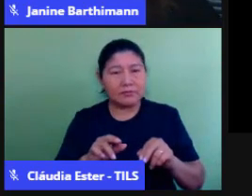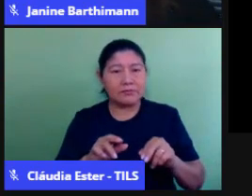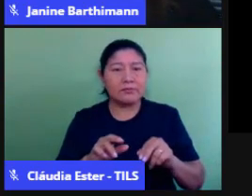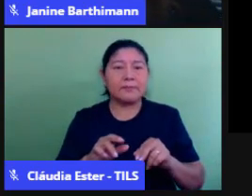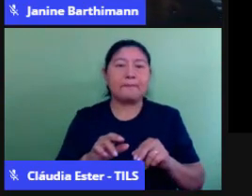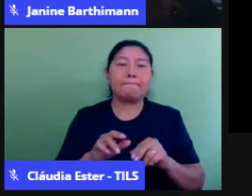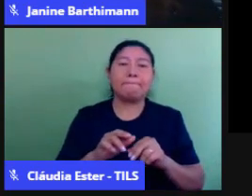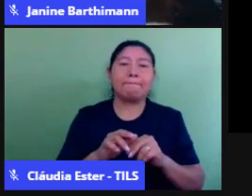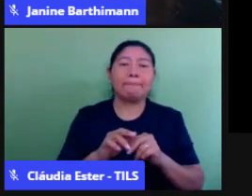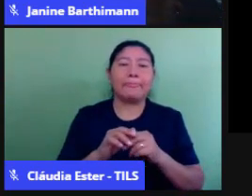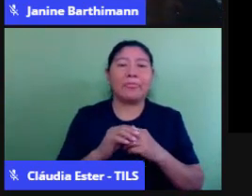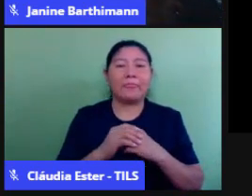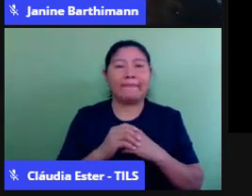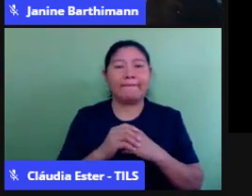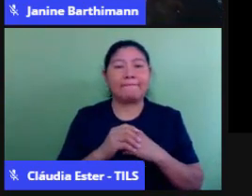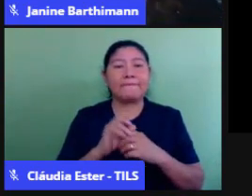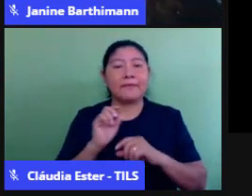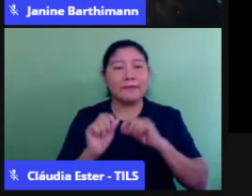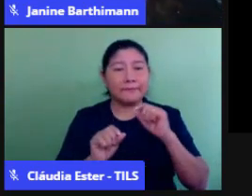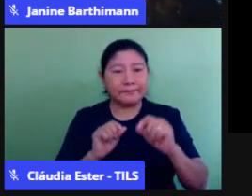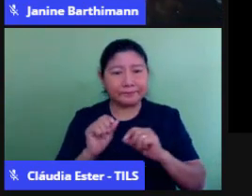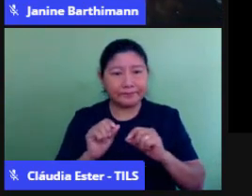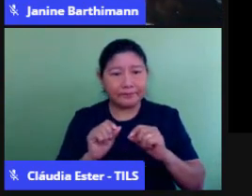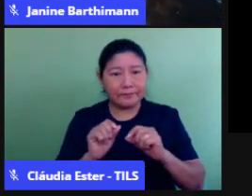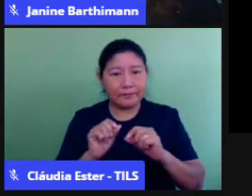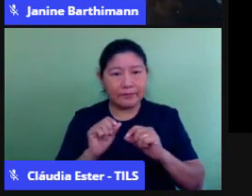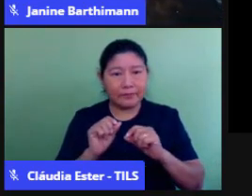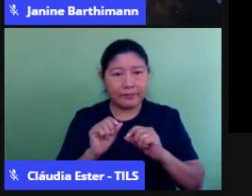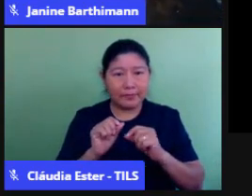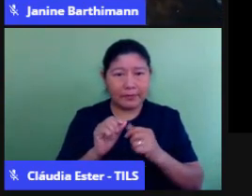não é isso? Que